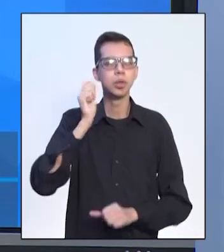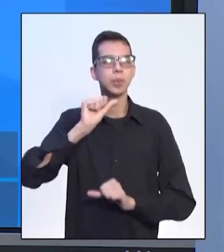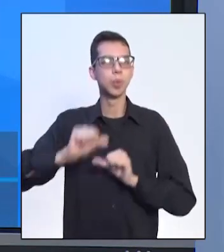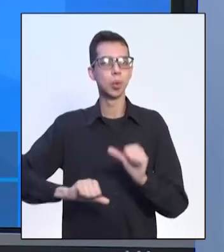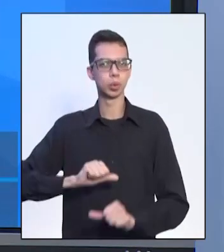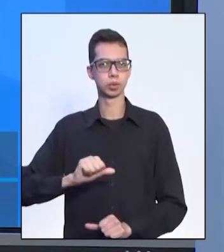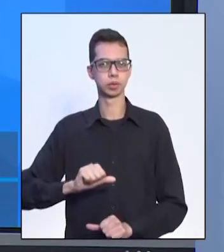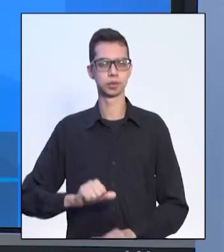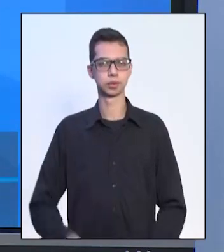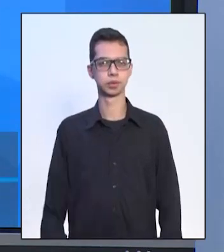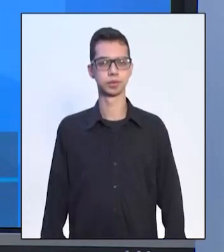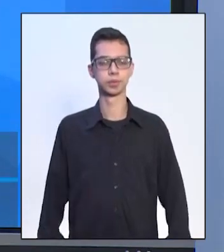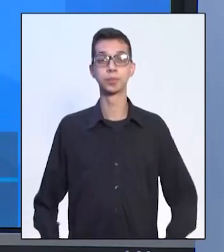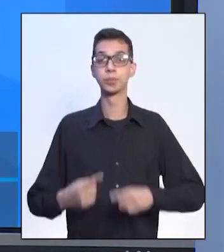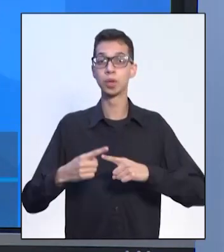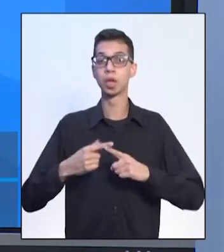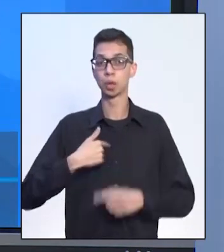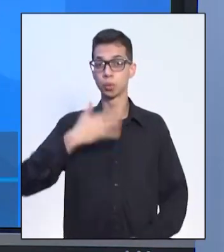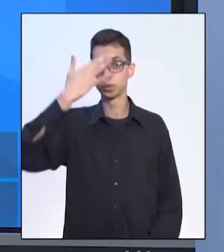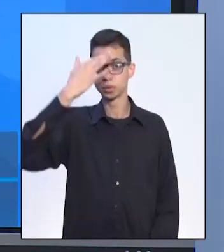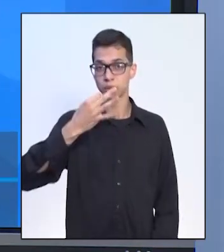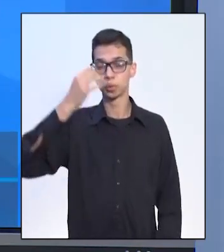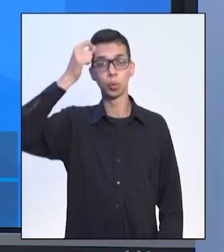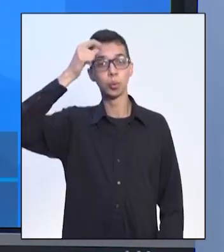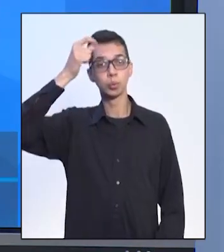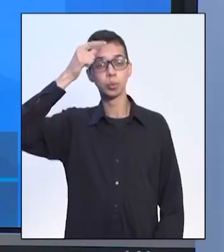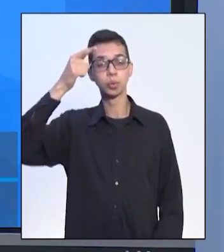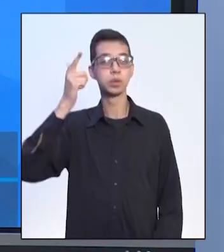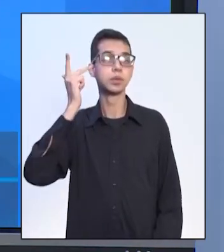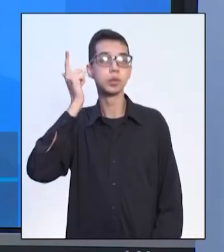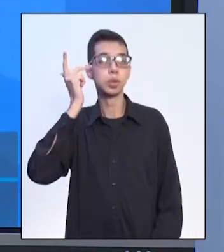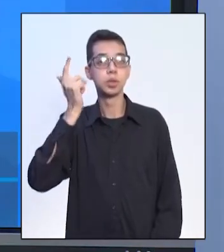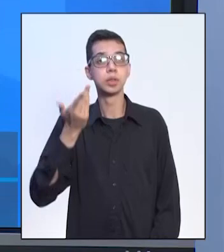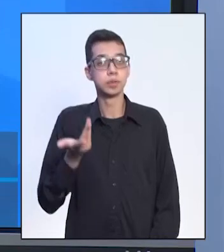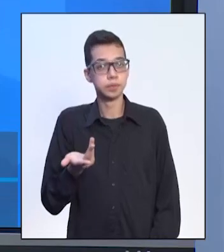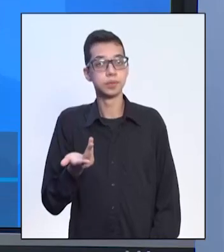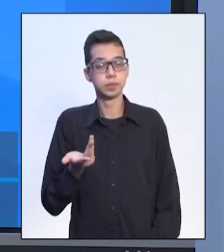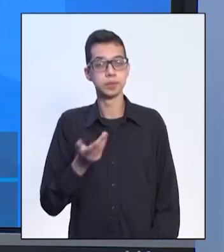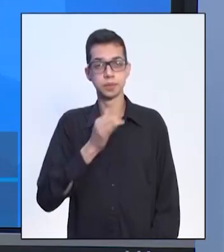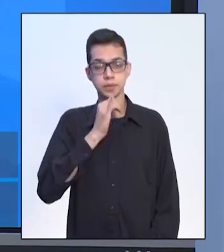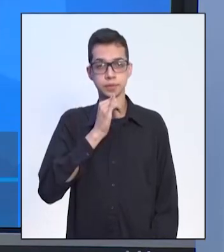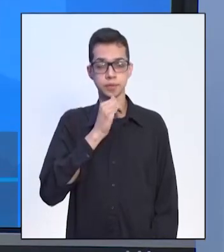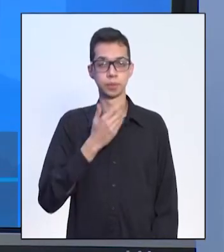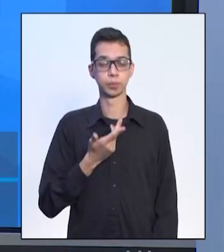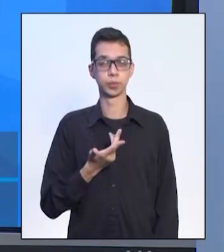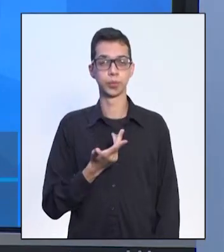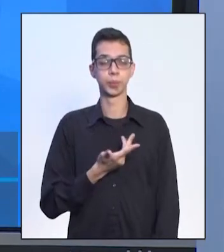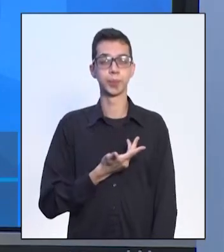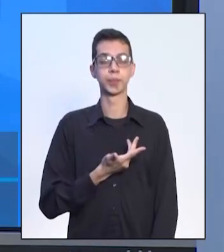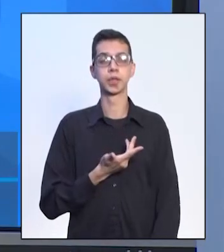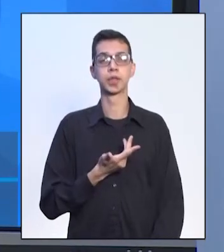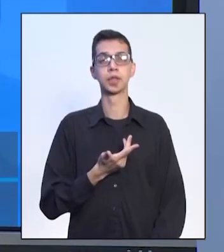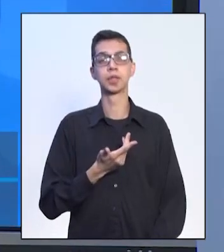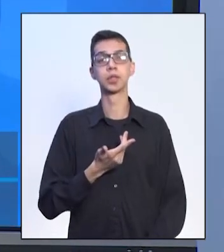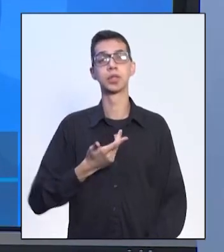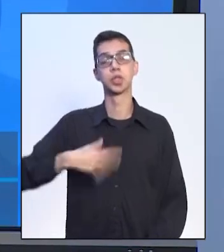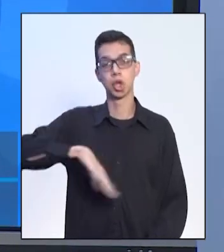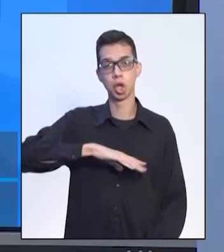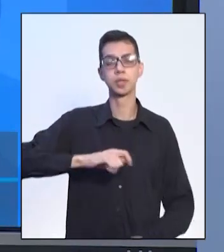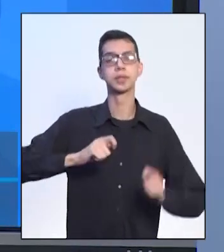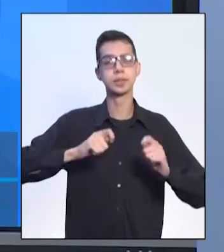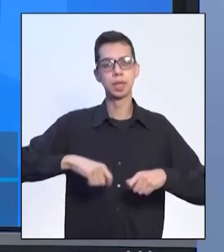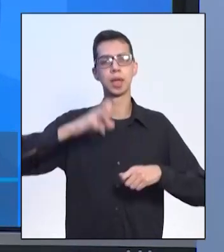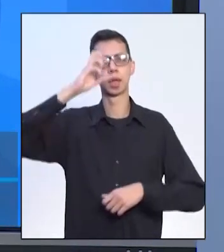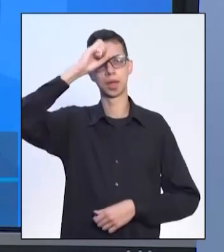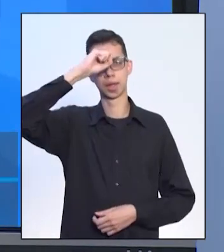a partir do momento em que eu entendo que a cultura faz parte da natureza, que o hábito é uma segunda natureza, digamos assim, e que a gente pode aprender a não ter